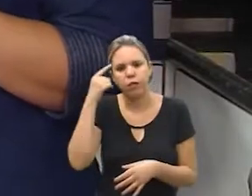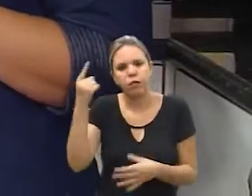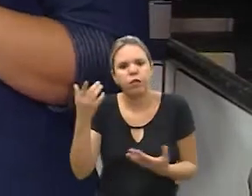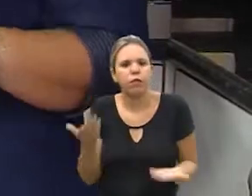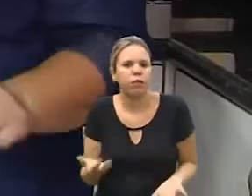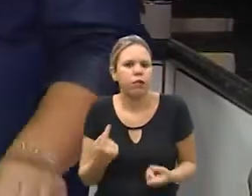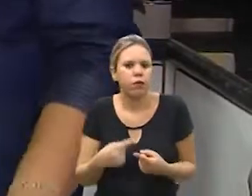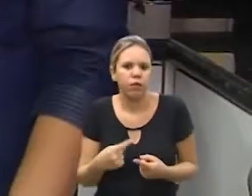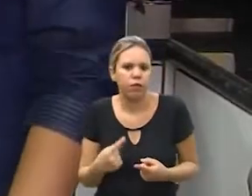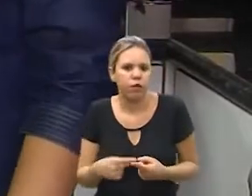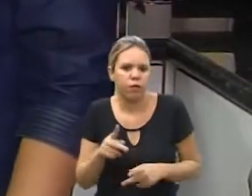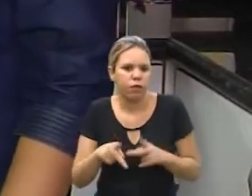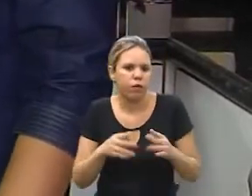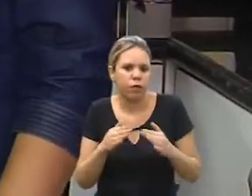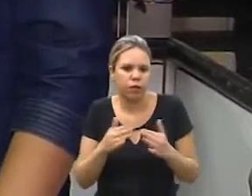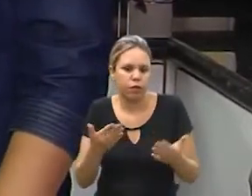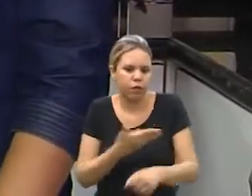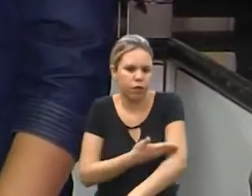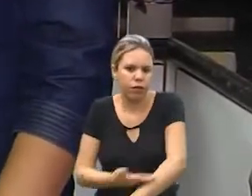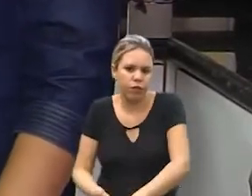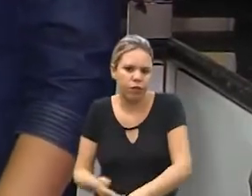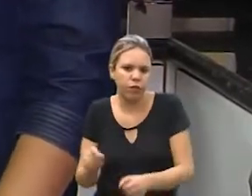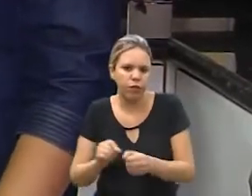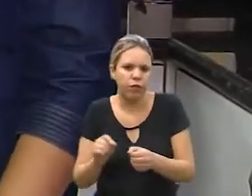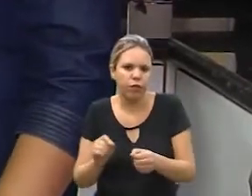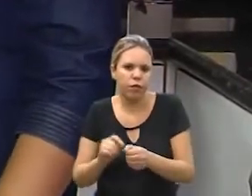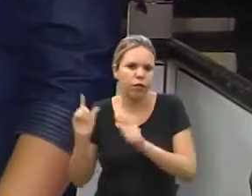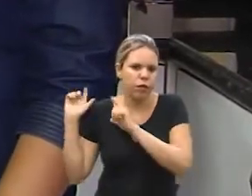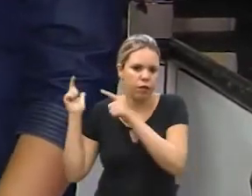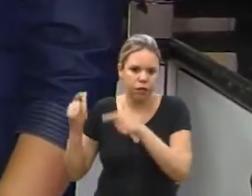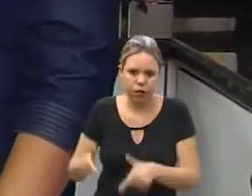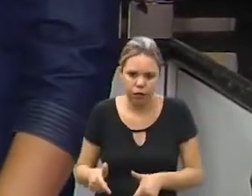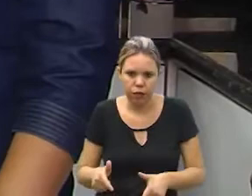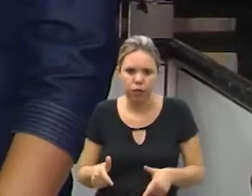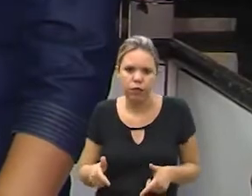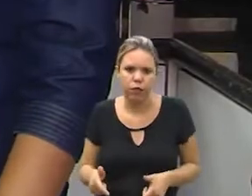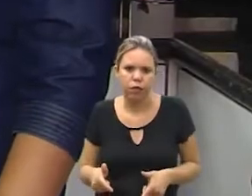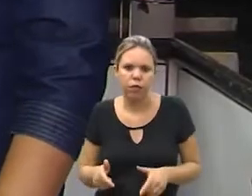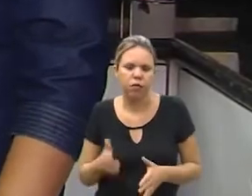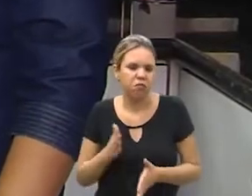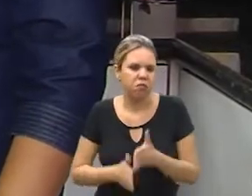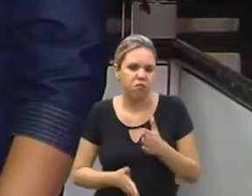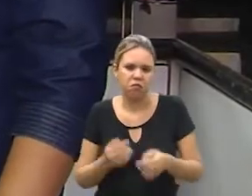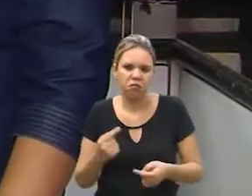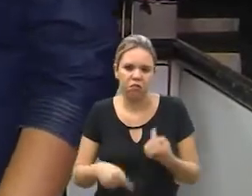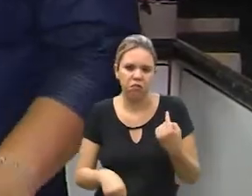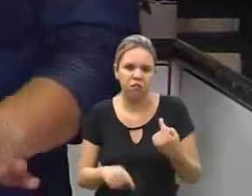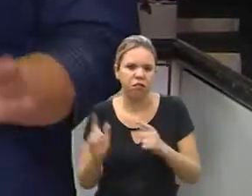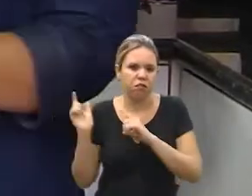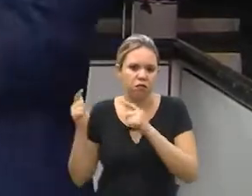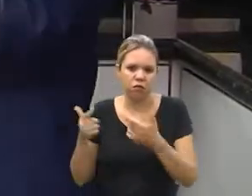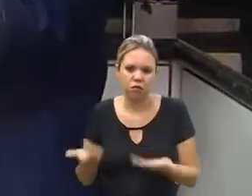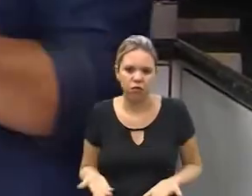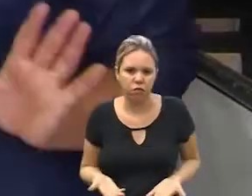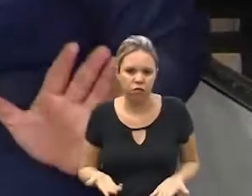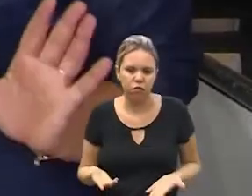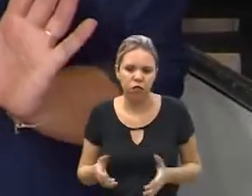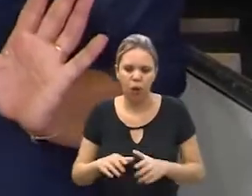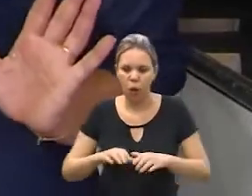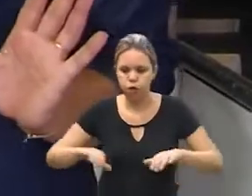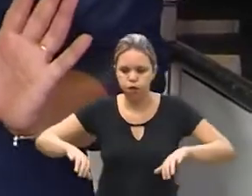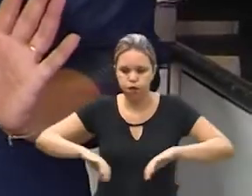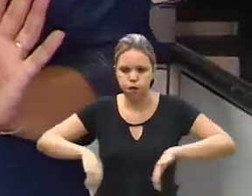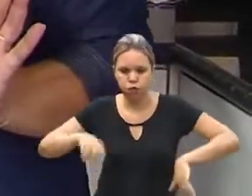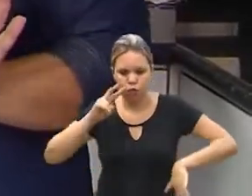ideia, né? Porque, assim, o pessoal de casa tá acostumado a fazer aquele tradicional. Isso. Não tem nada a ver com o tradicional. Não. Nem